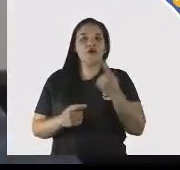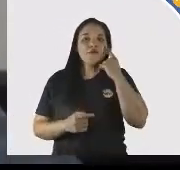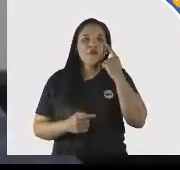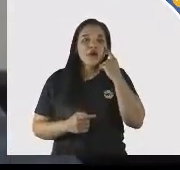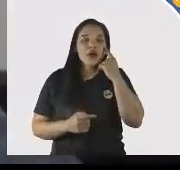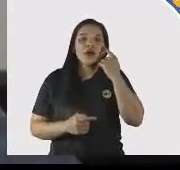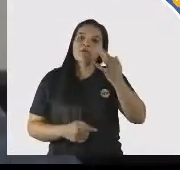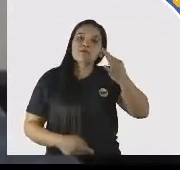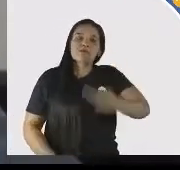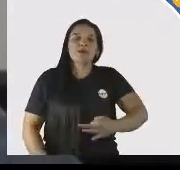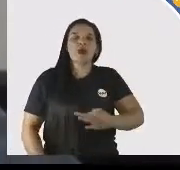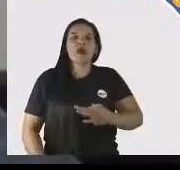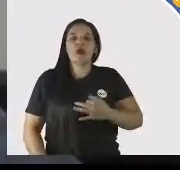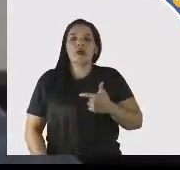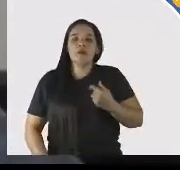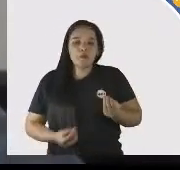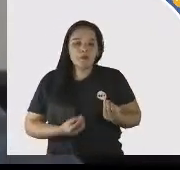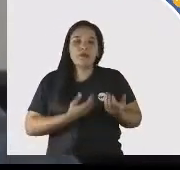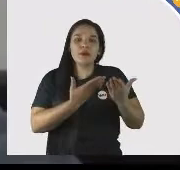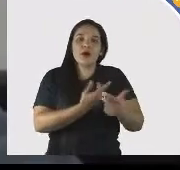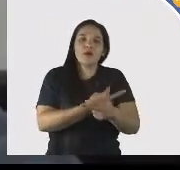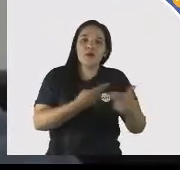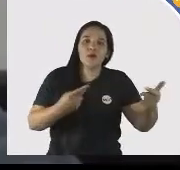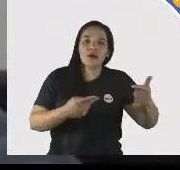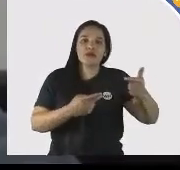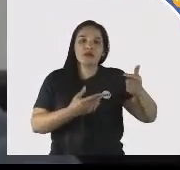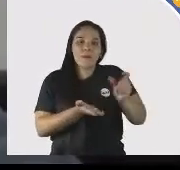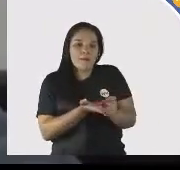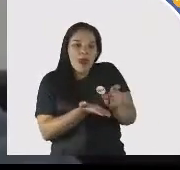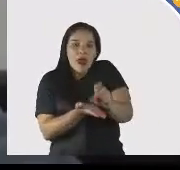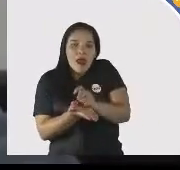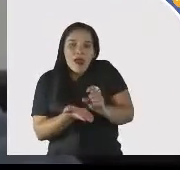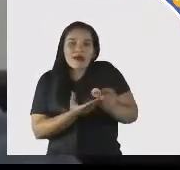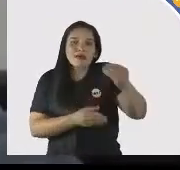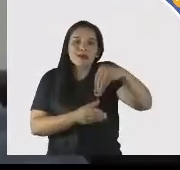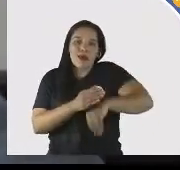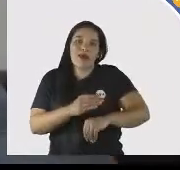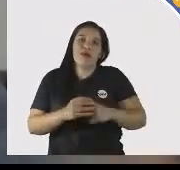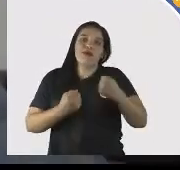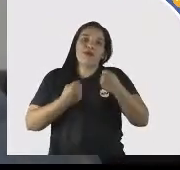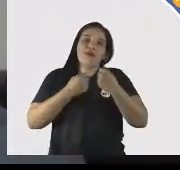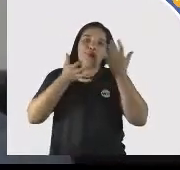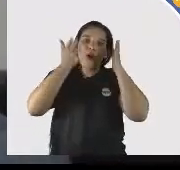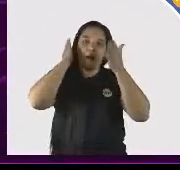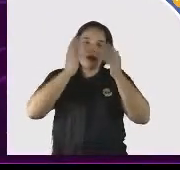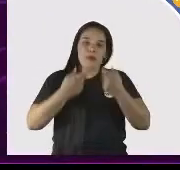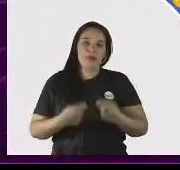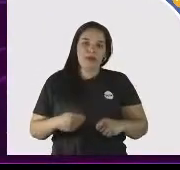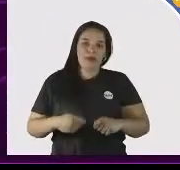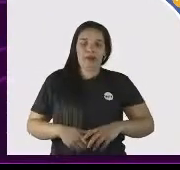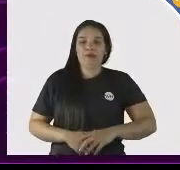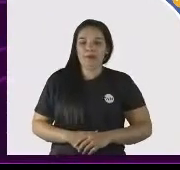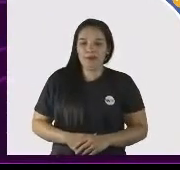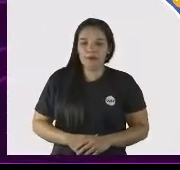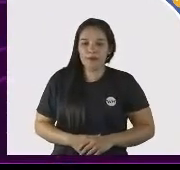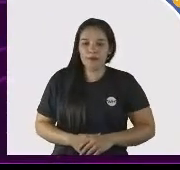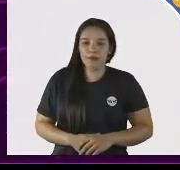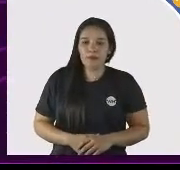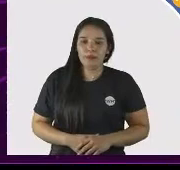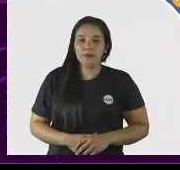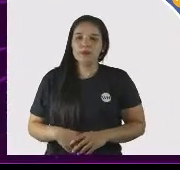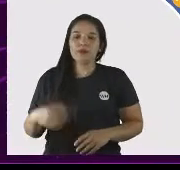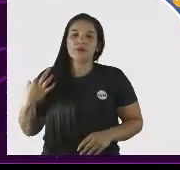de fornecimento de peças para todos os segmentos da Indústria e o Alex